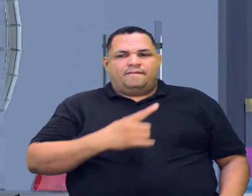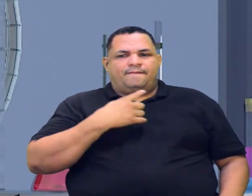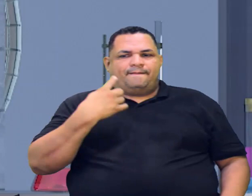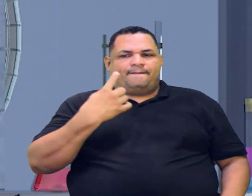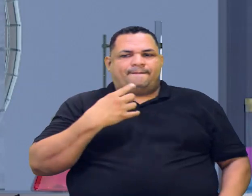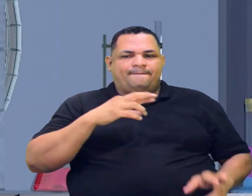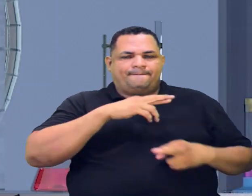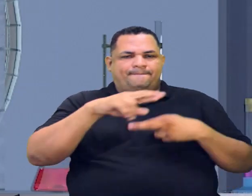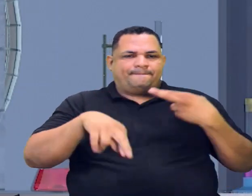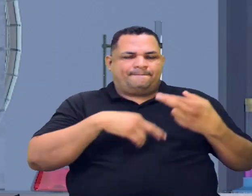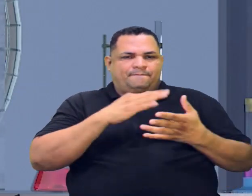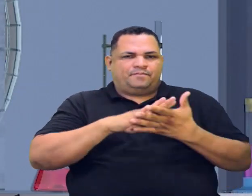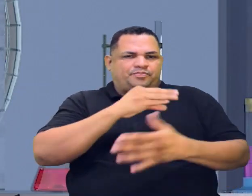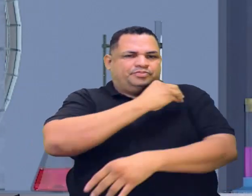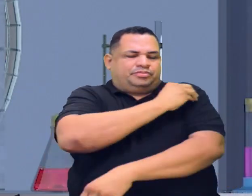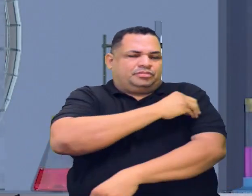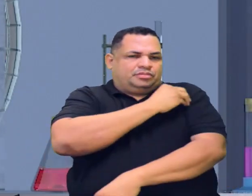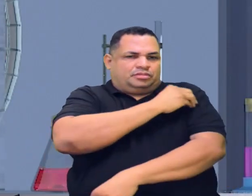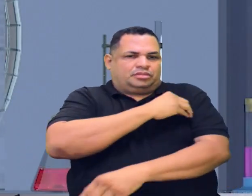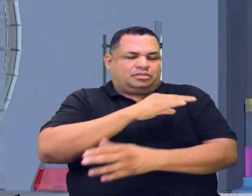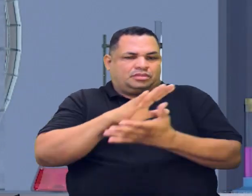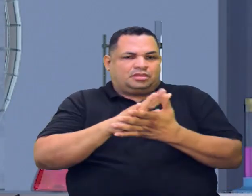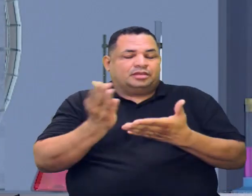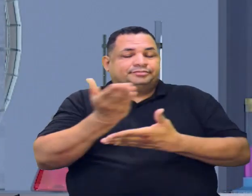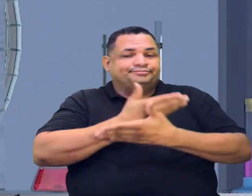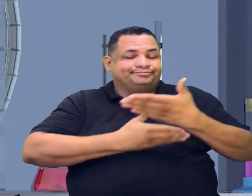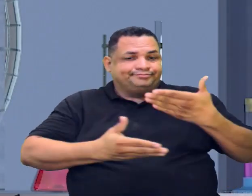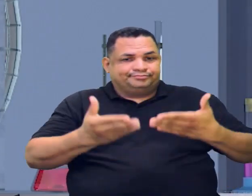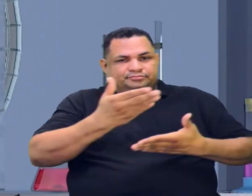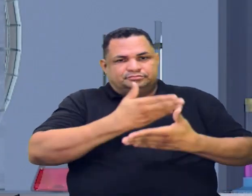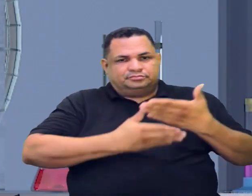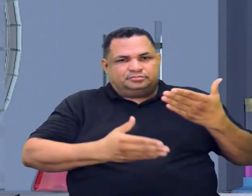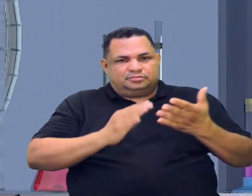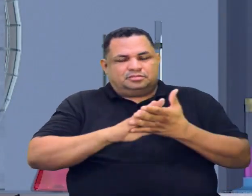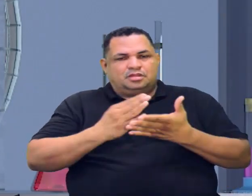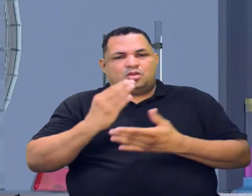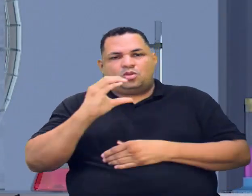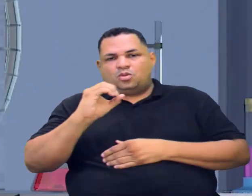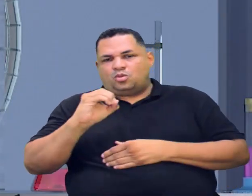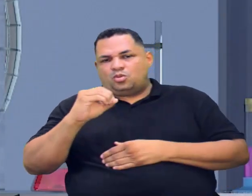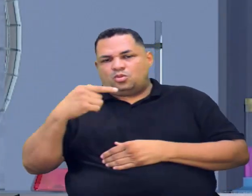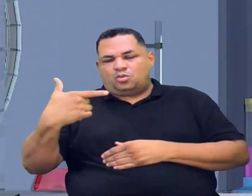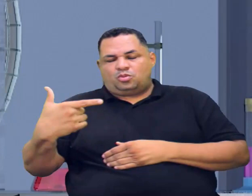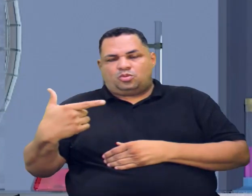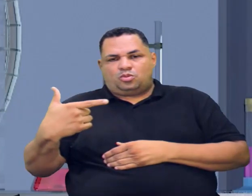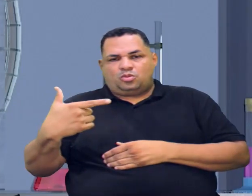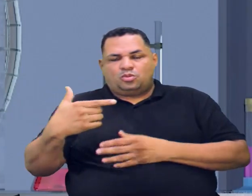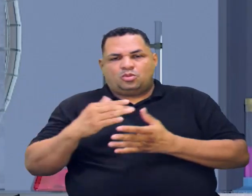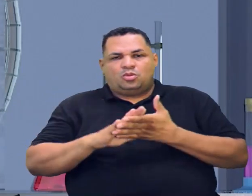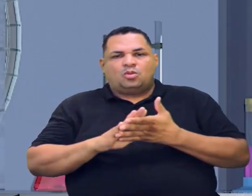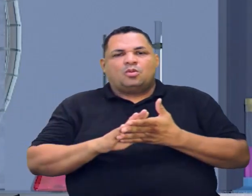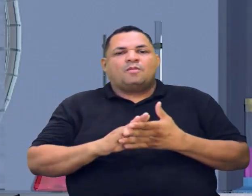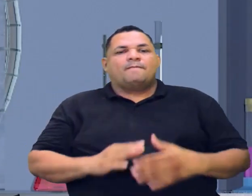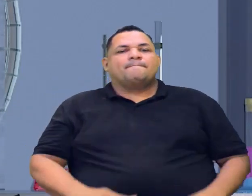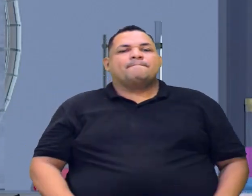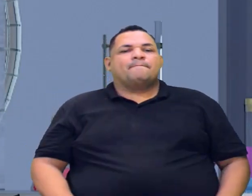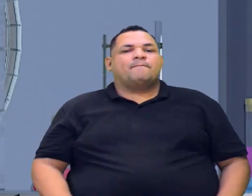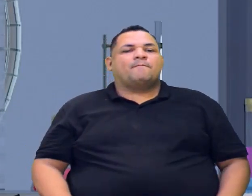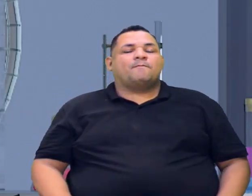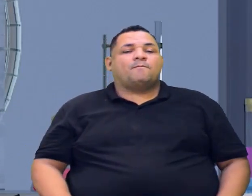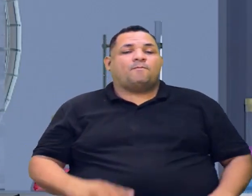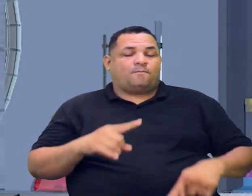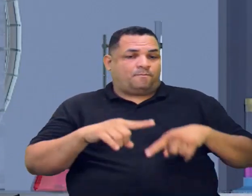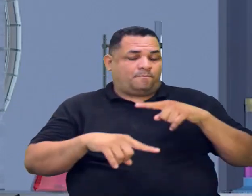de uma reação em que o álcool vai estar interagindo ali com o oxigênio a partir de agentes oxidantes.